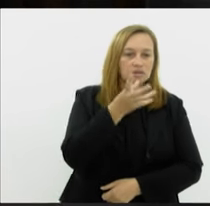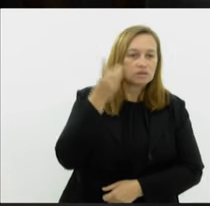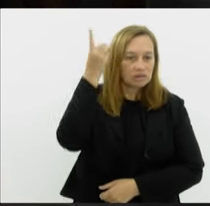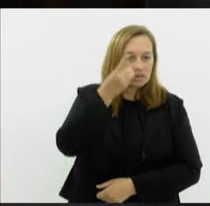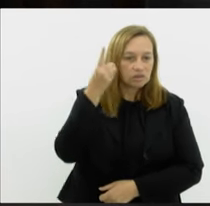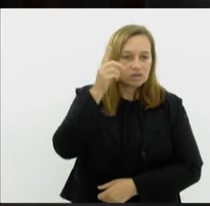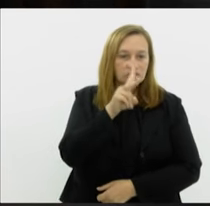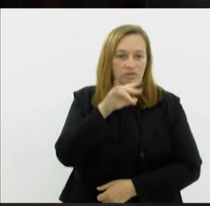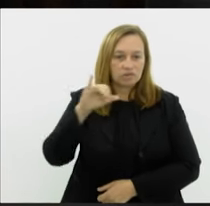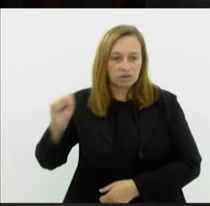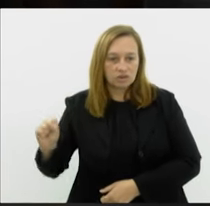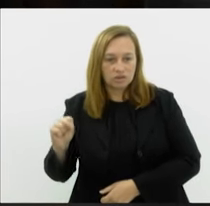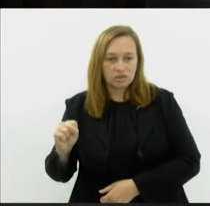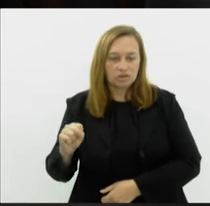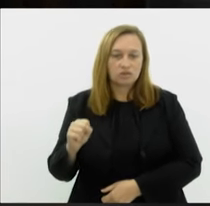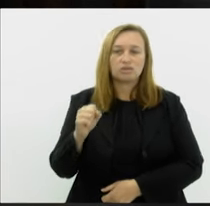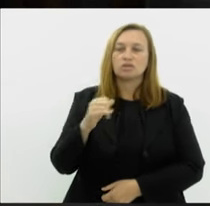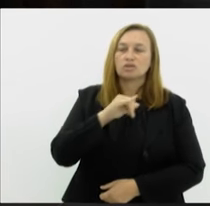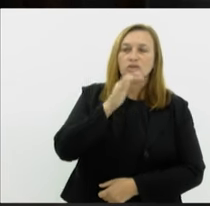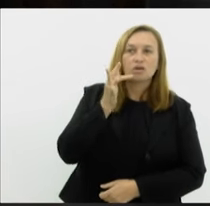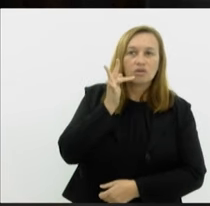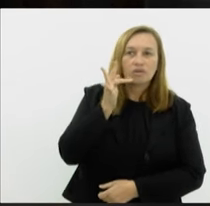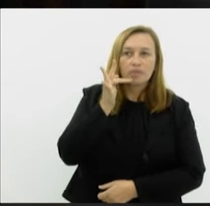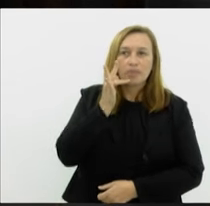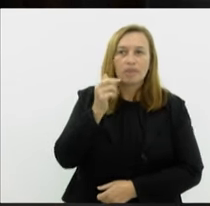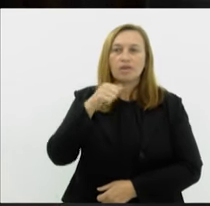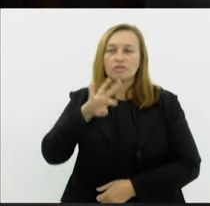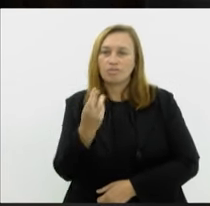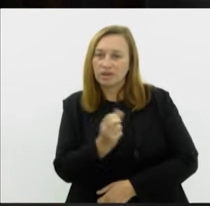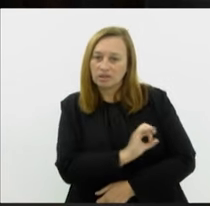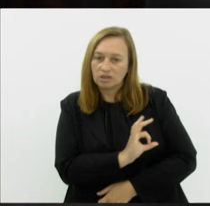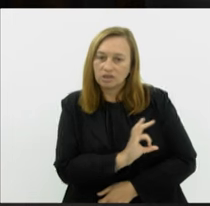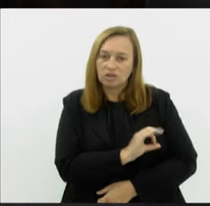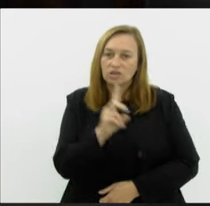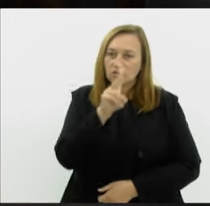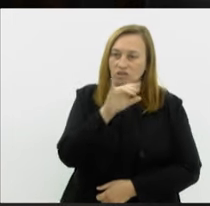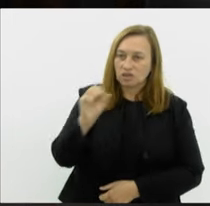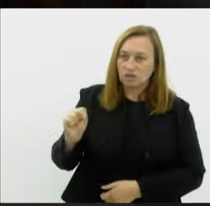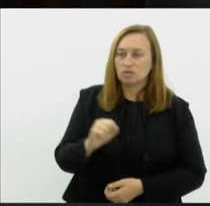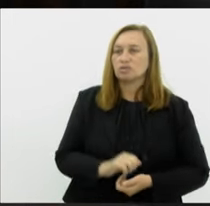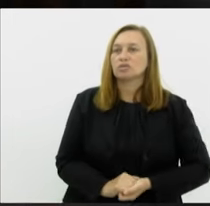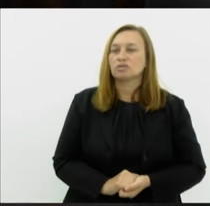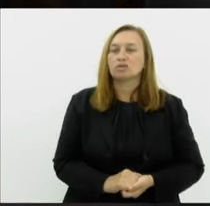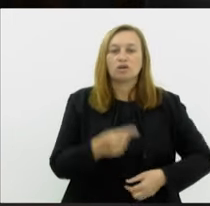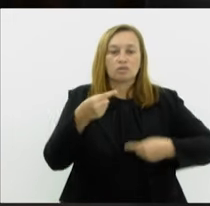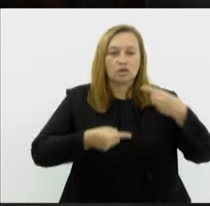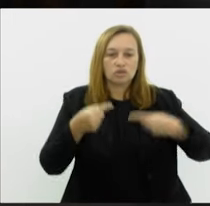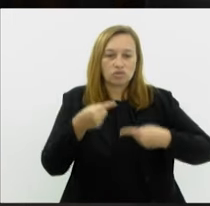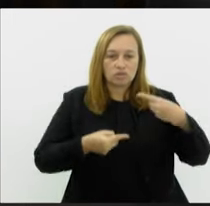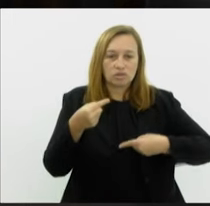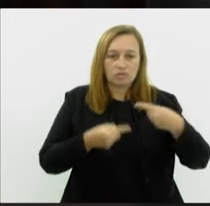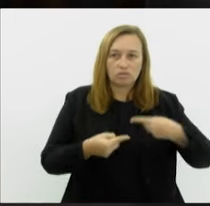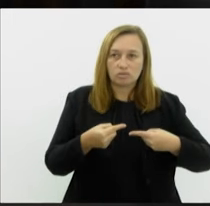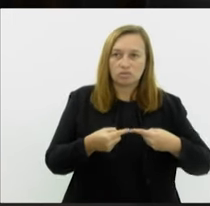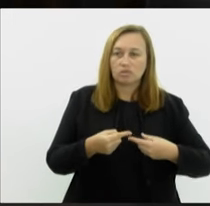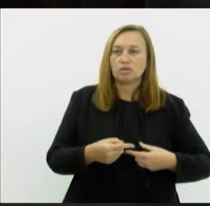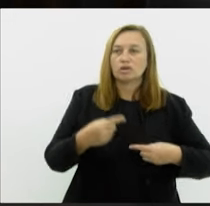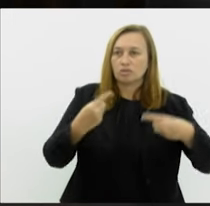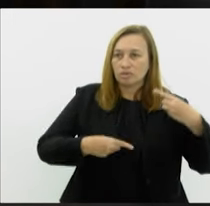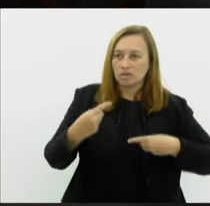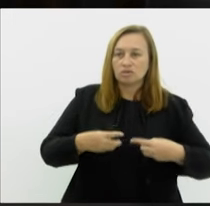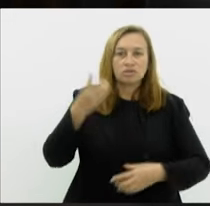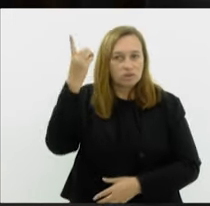deputados Vinícius Cozolino, Jorge Felipe Neto, Marta Rocha e Vinícius Cozolino. Em discussão. Para discutir. Para